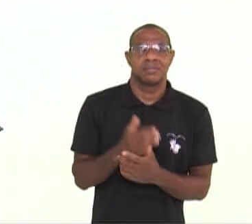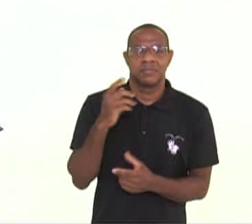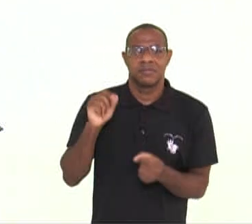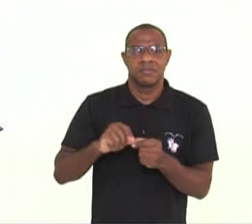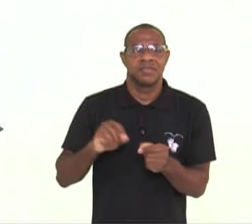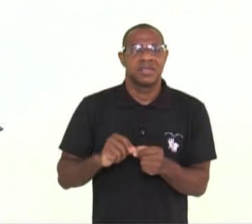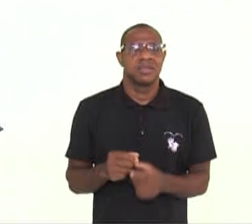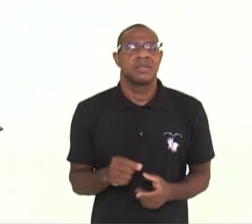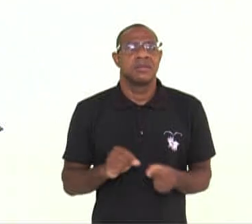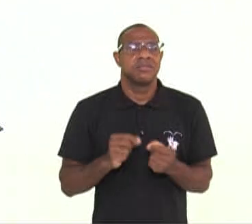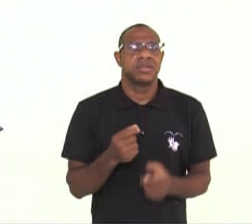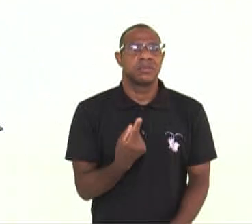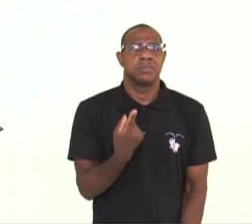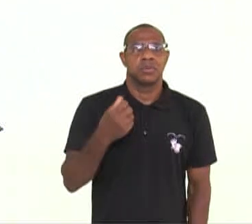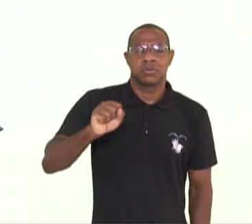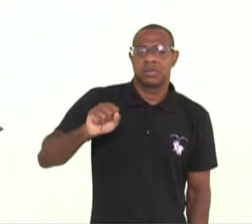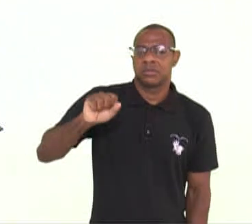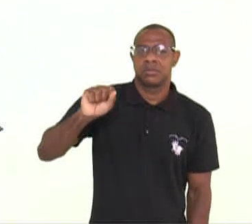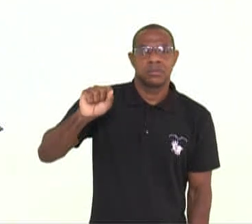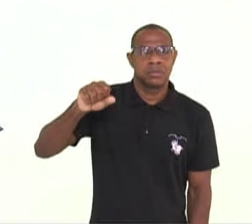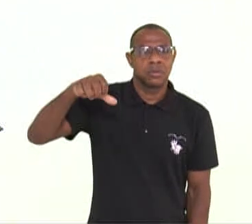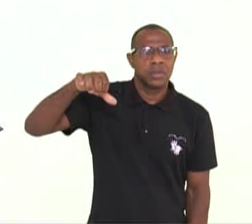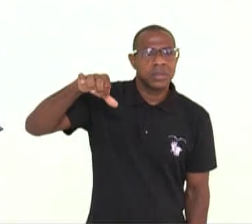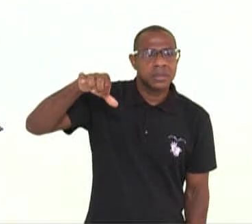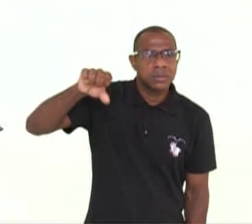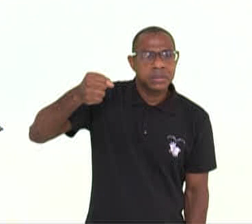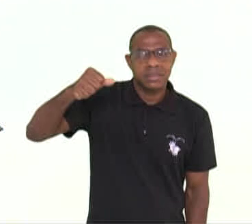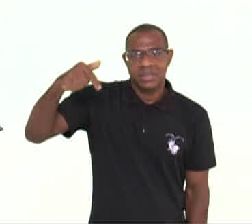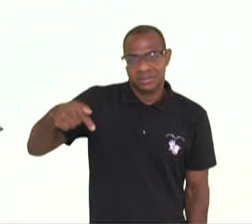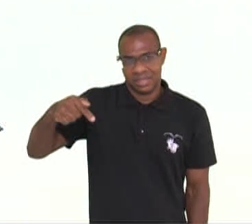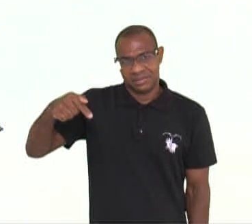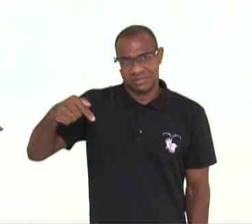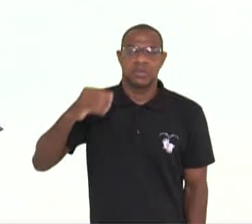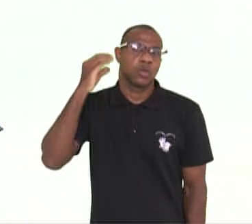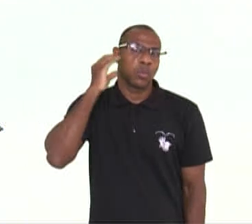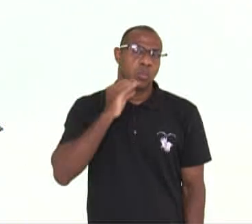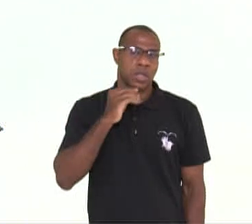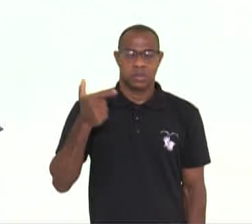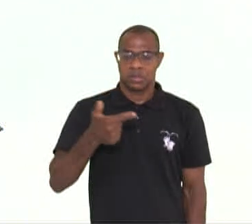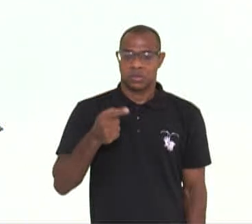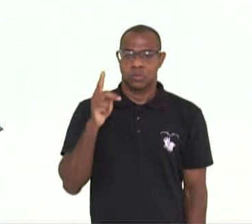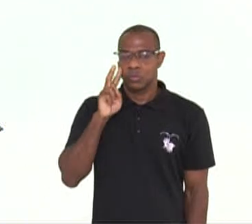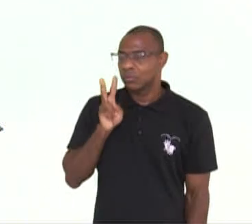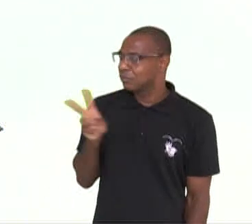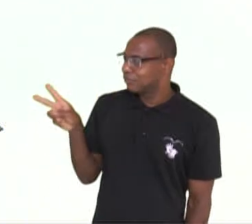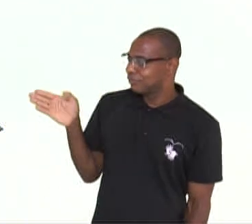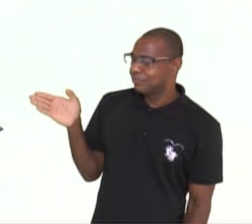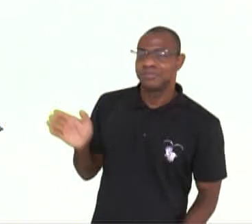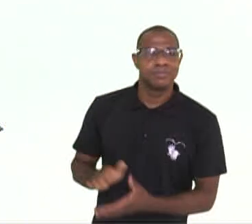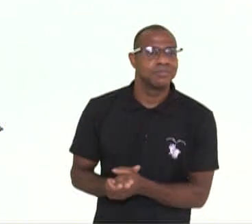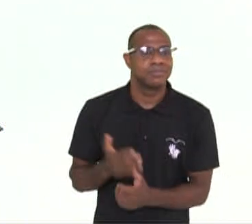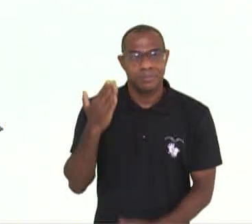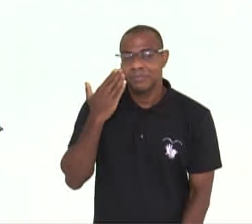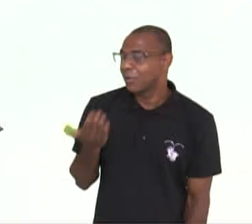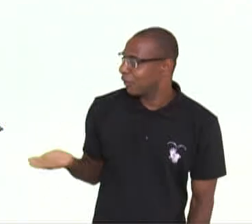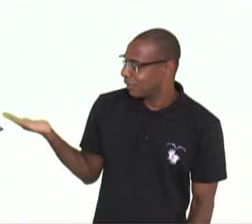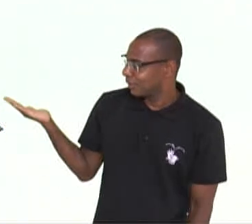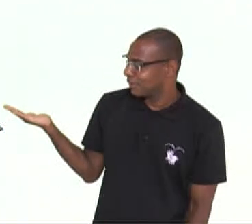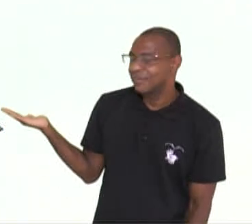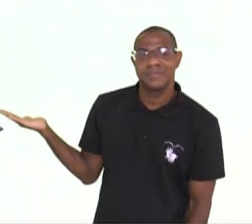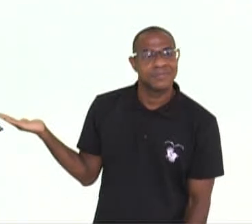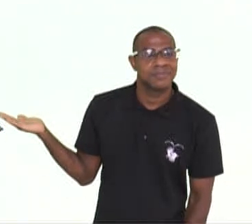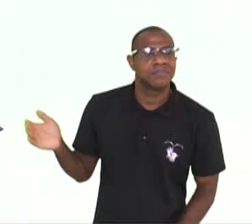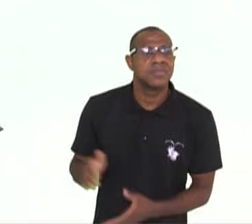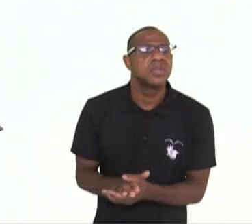1887, ainda segundo o Império, governo do imperador Dom Pedro II. Qual que é a crítica contida na mensagem